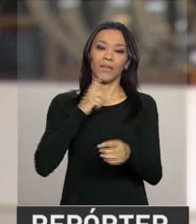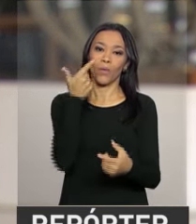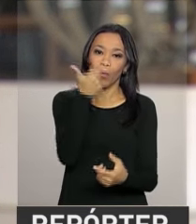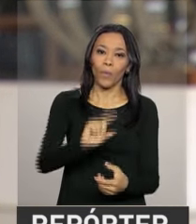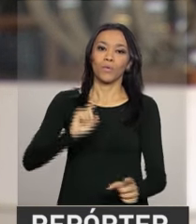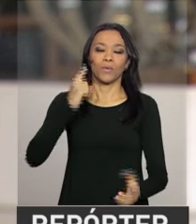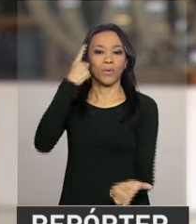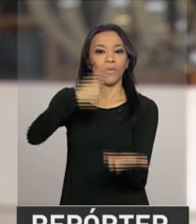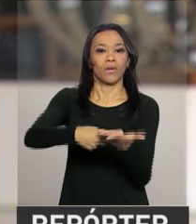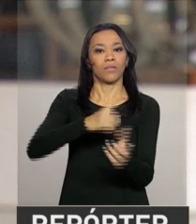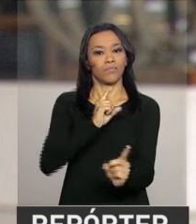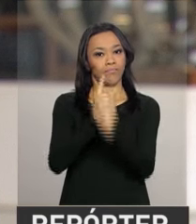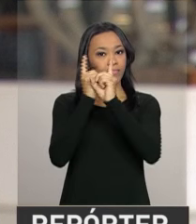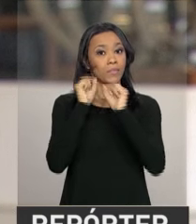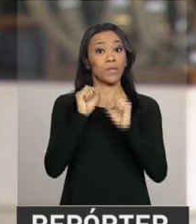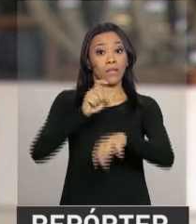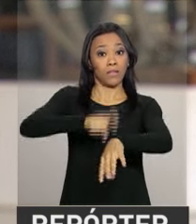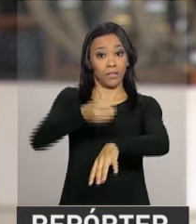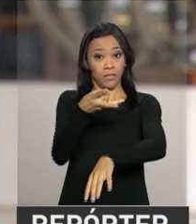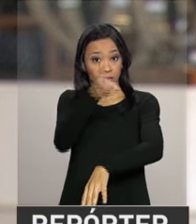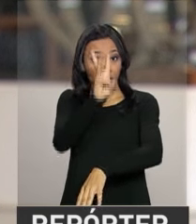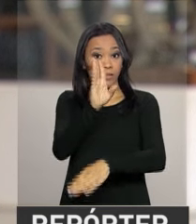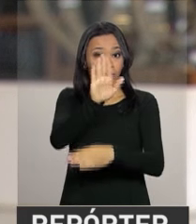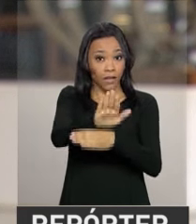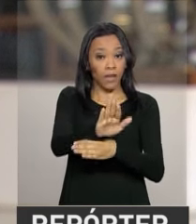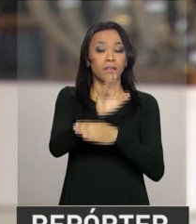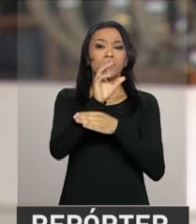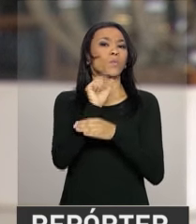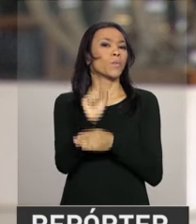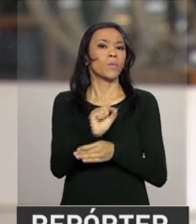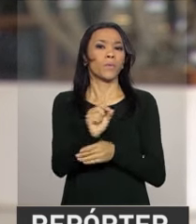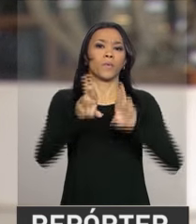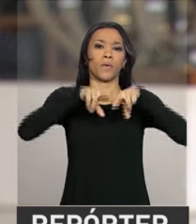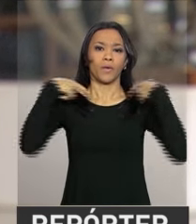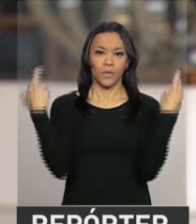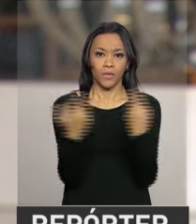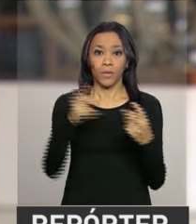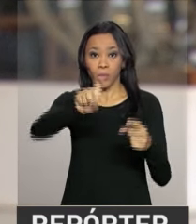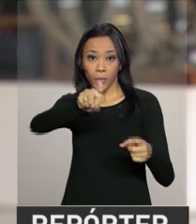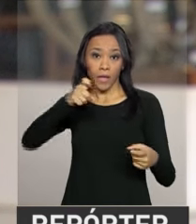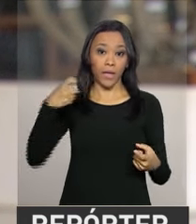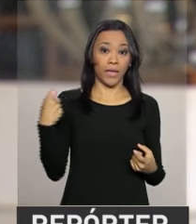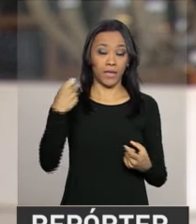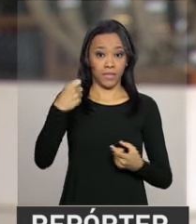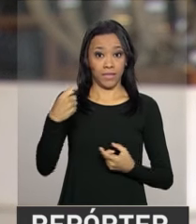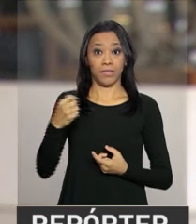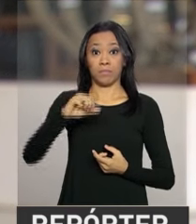aqui no palácio às 3 horas da tarde Michel Temer se reúne com o